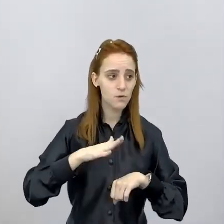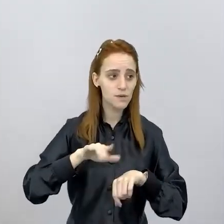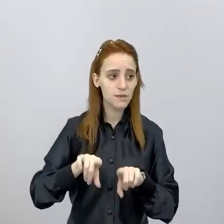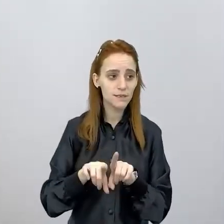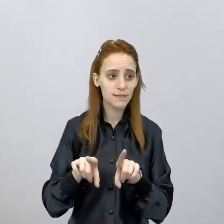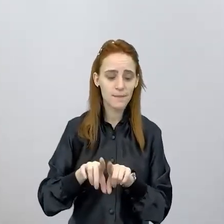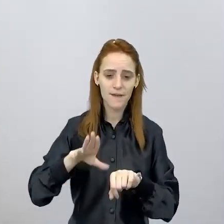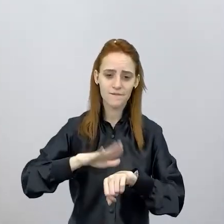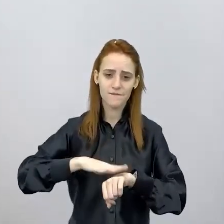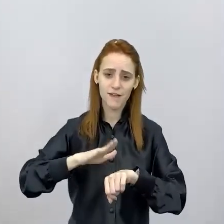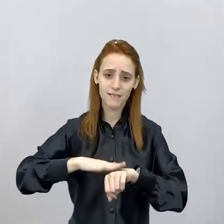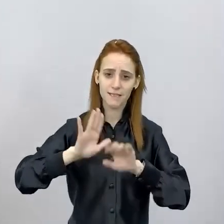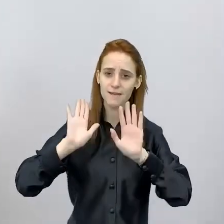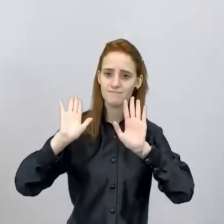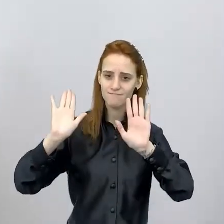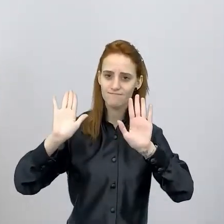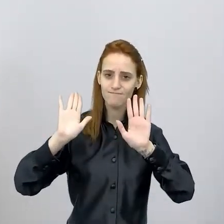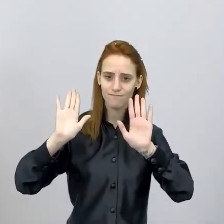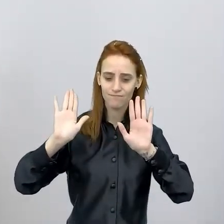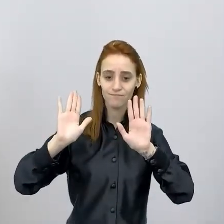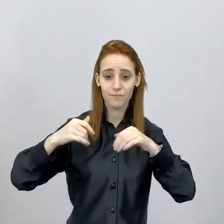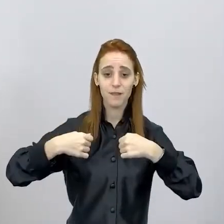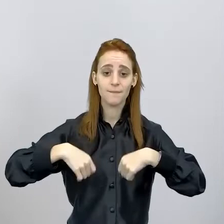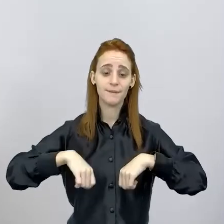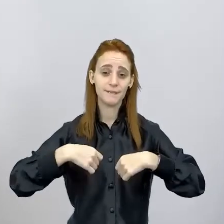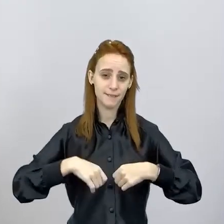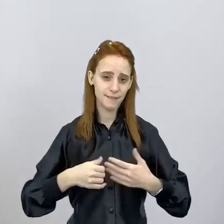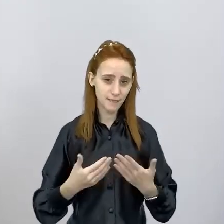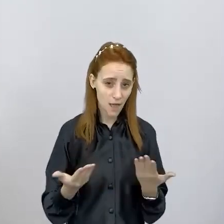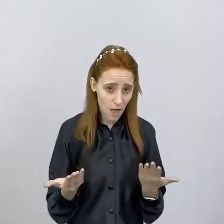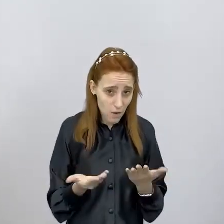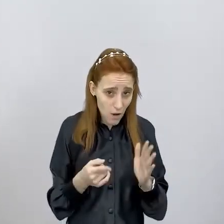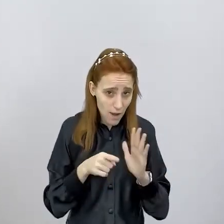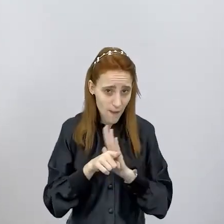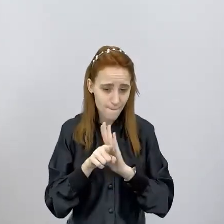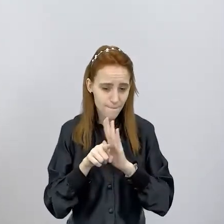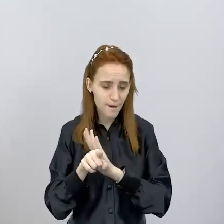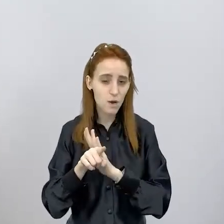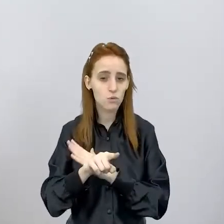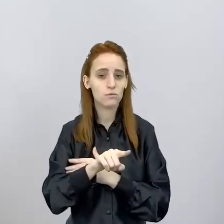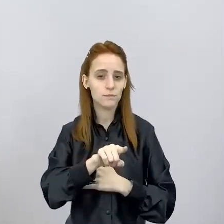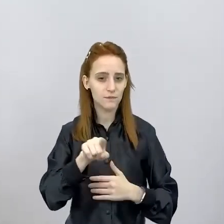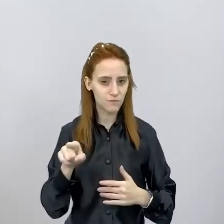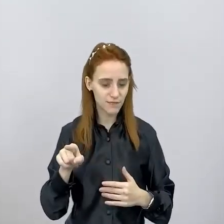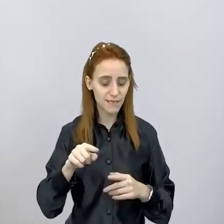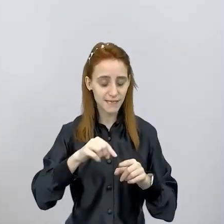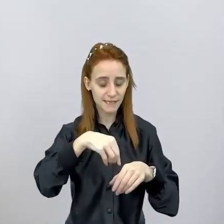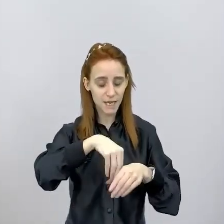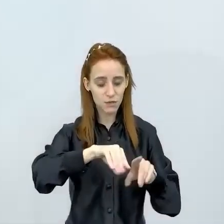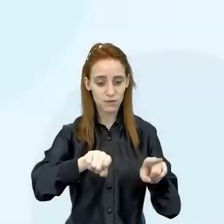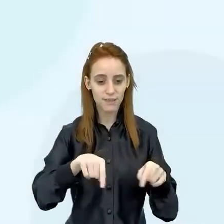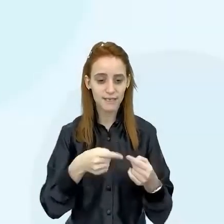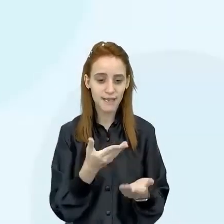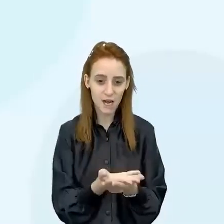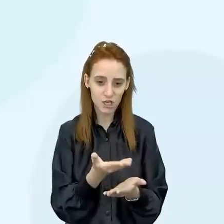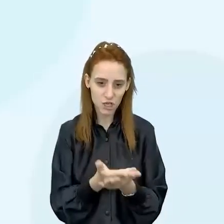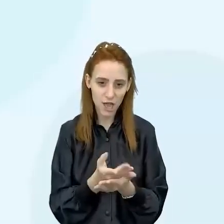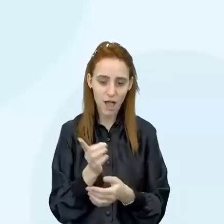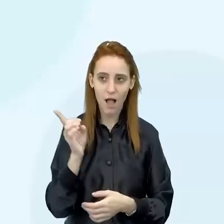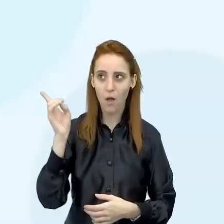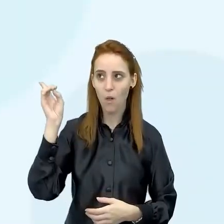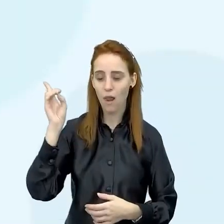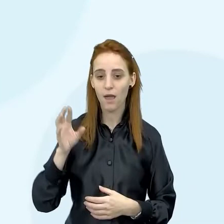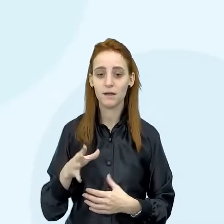seus manifestos. E que pergunta eu trago para vocês agora para nós debatermos e vocês na sala de aula? Tá aí, tá na tela.